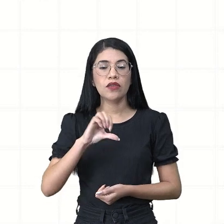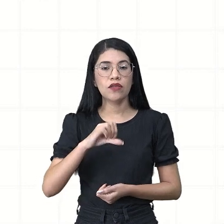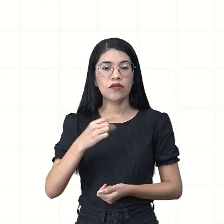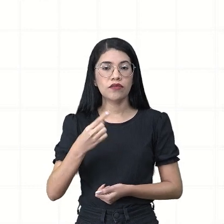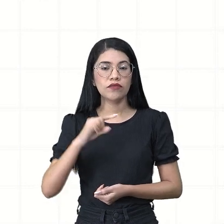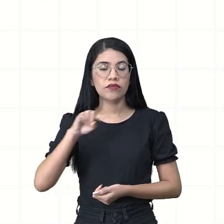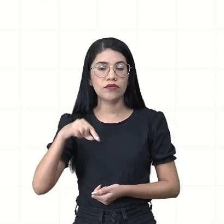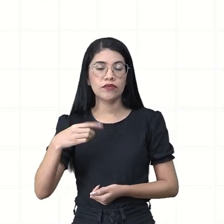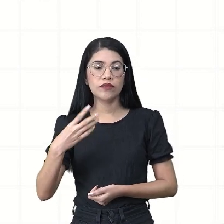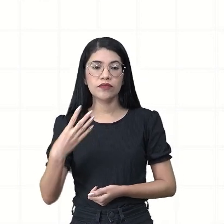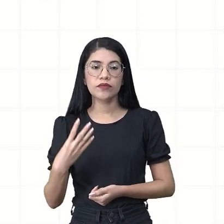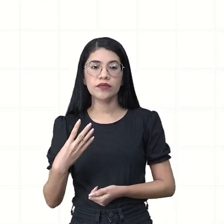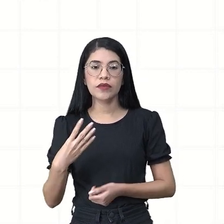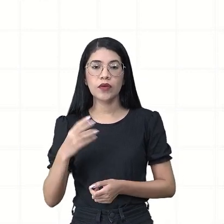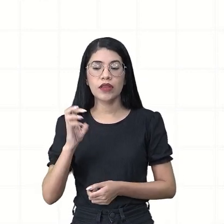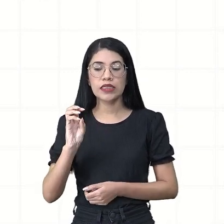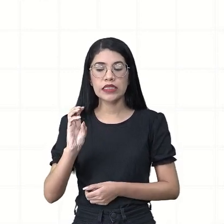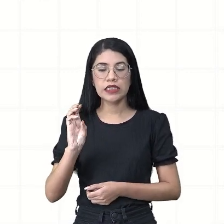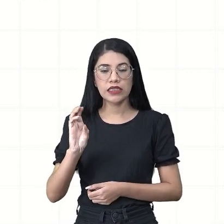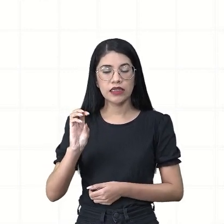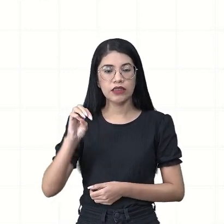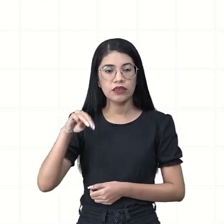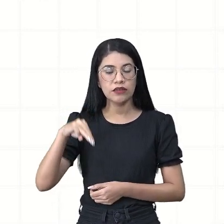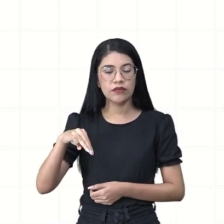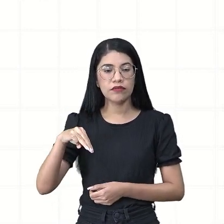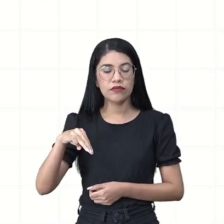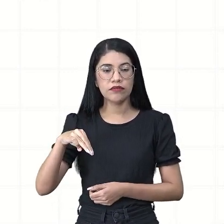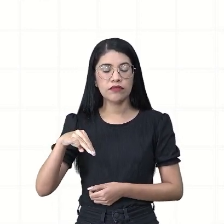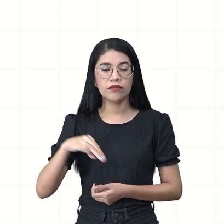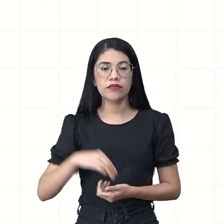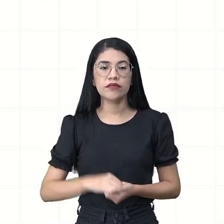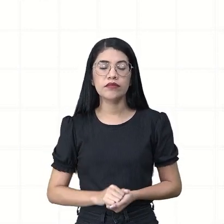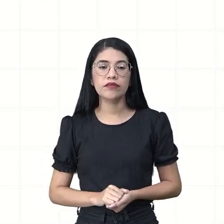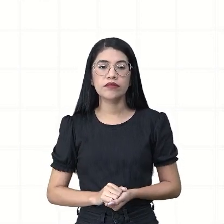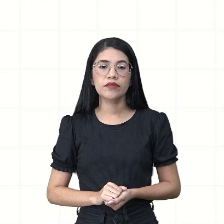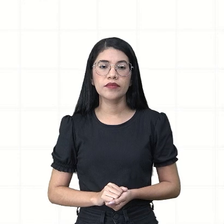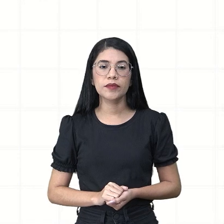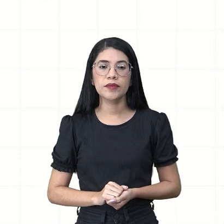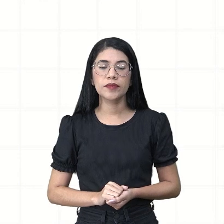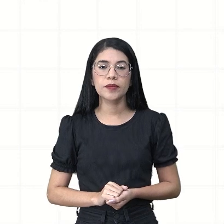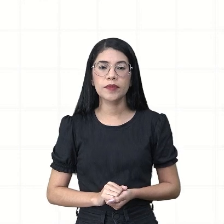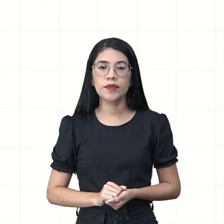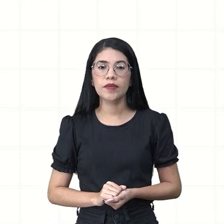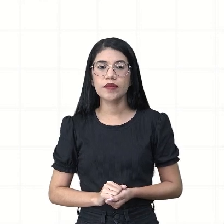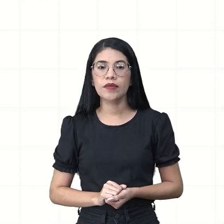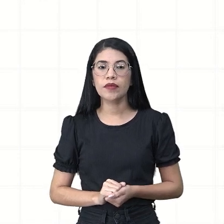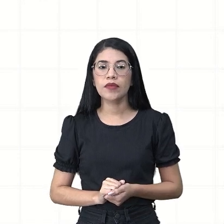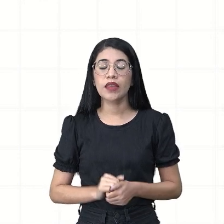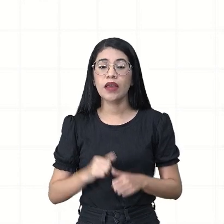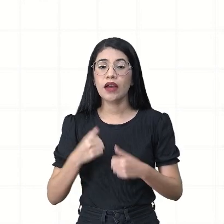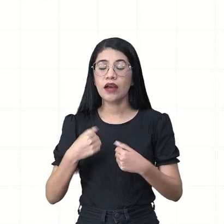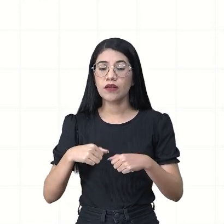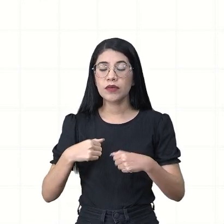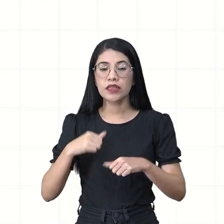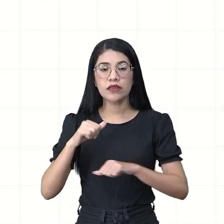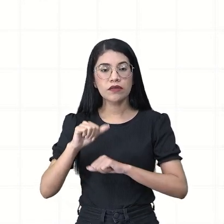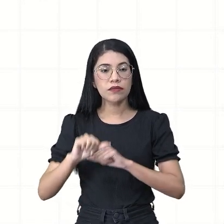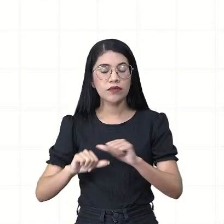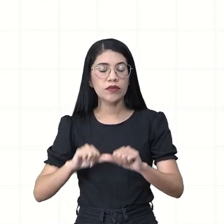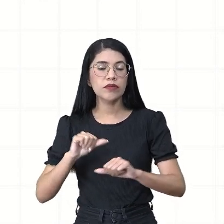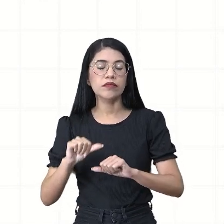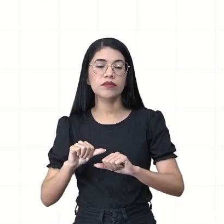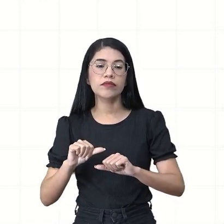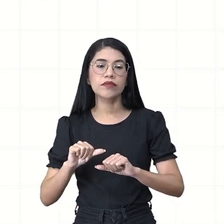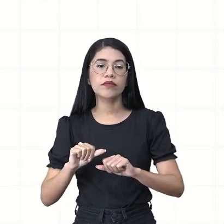91,4, só que é centímetros, certo? Aí, esse 91,4 eu tenho que transformar